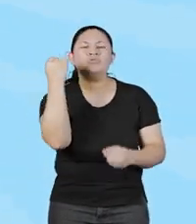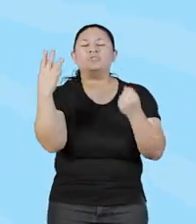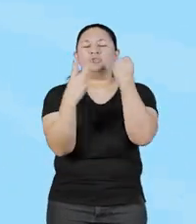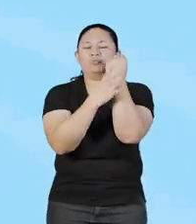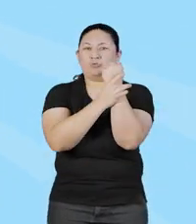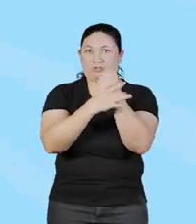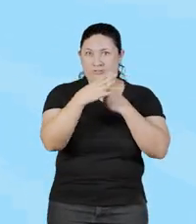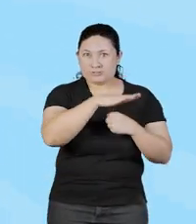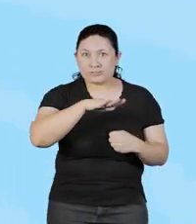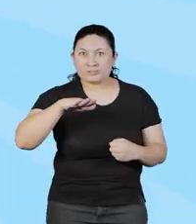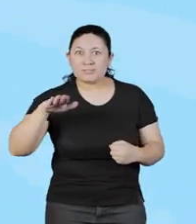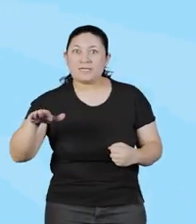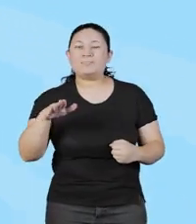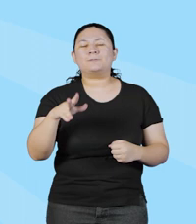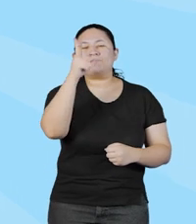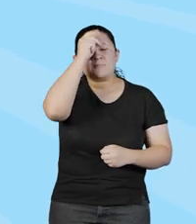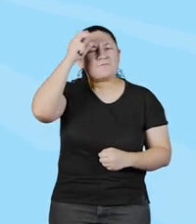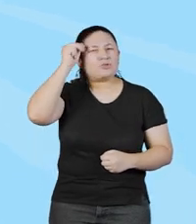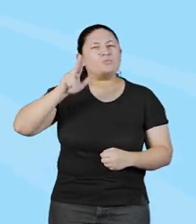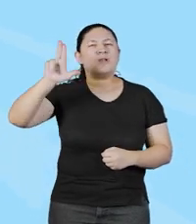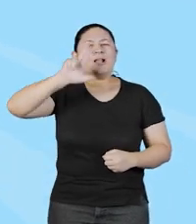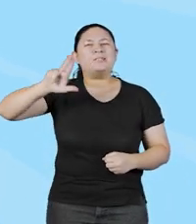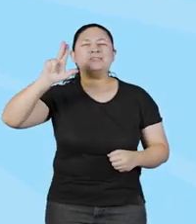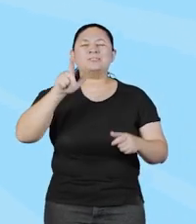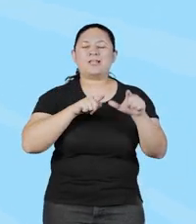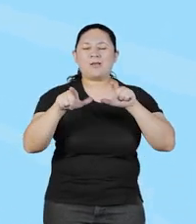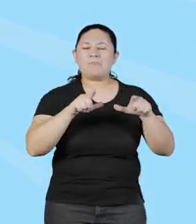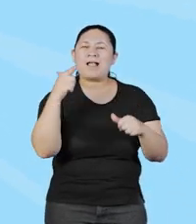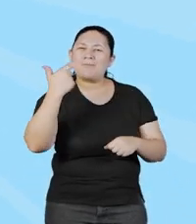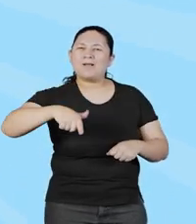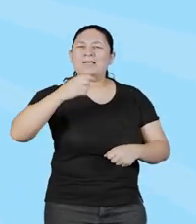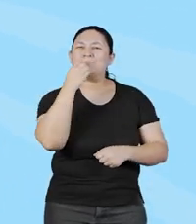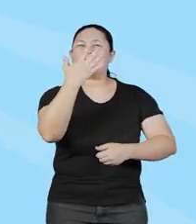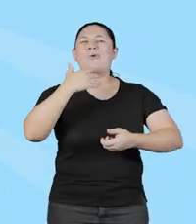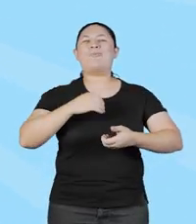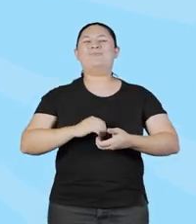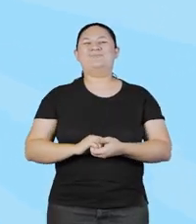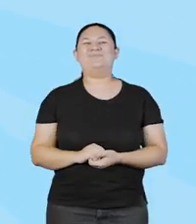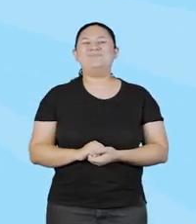Prefeitura de Uberlândia. Fazer mais. Fazer bem. Atenção!